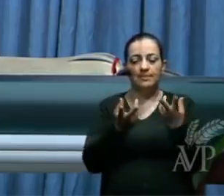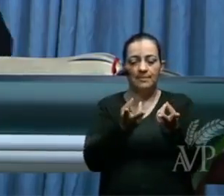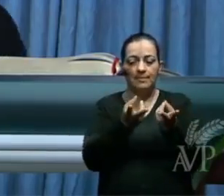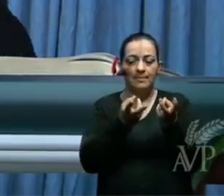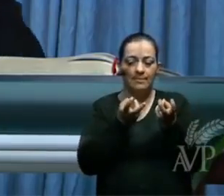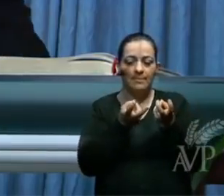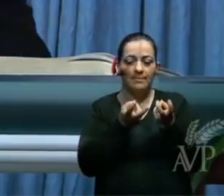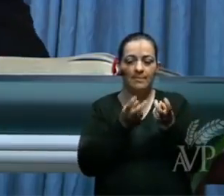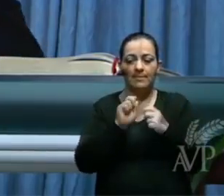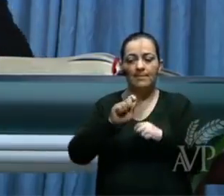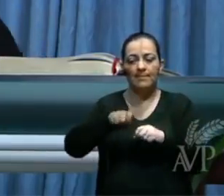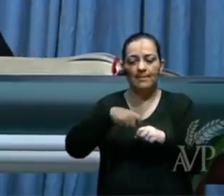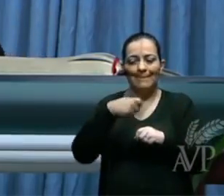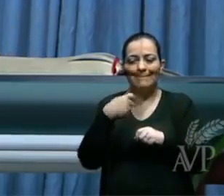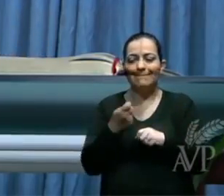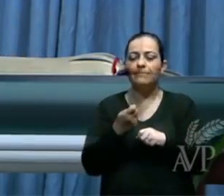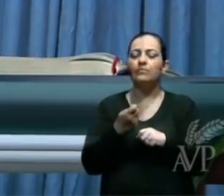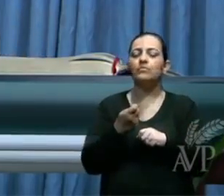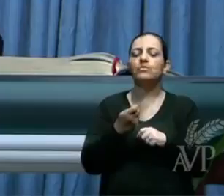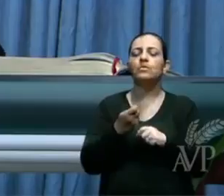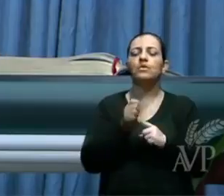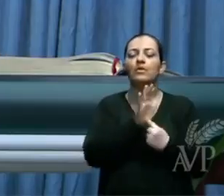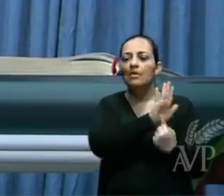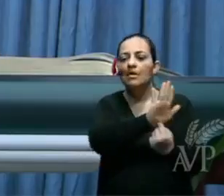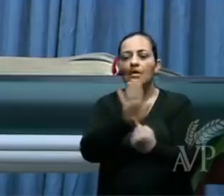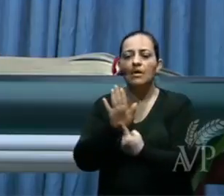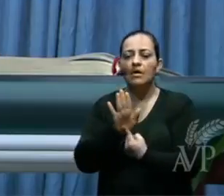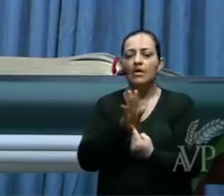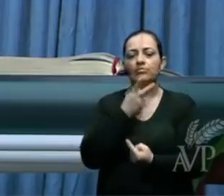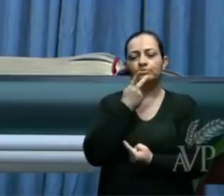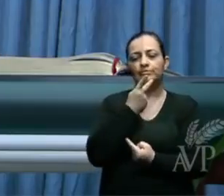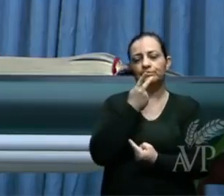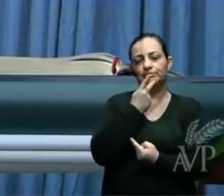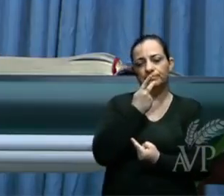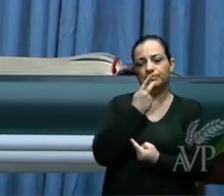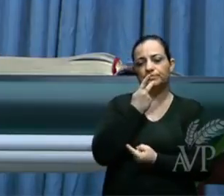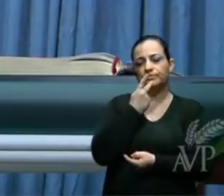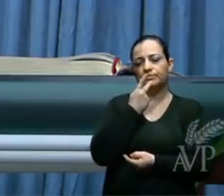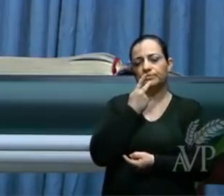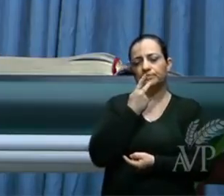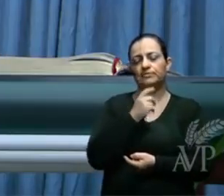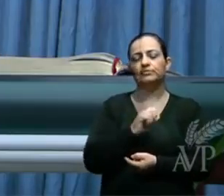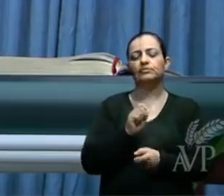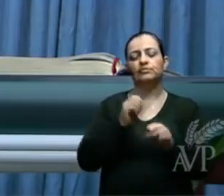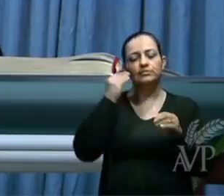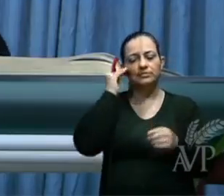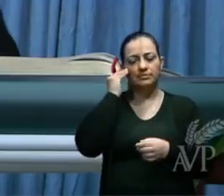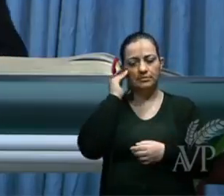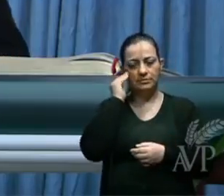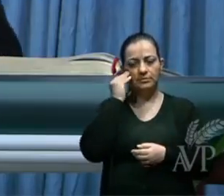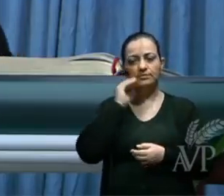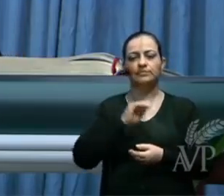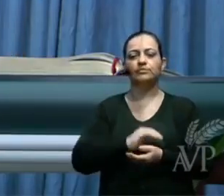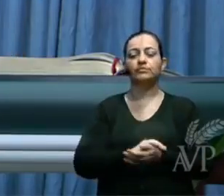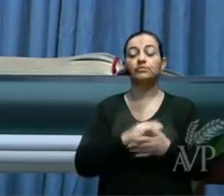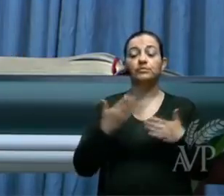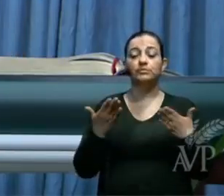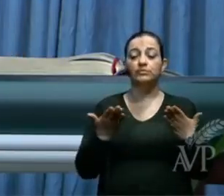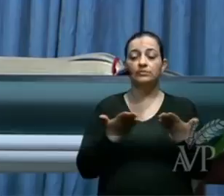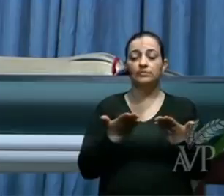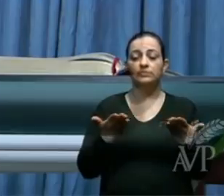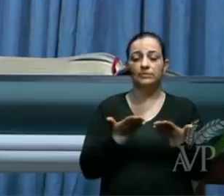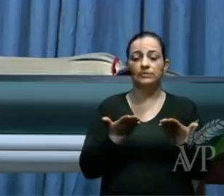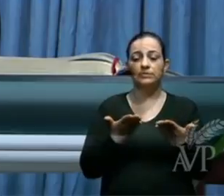sinal é para chamar a atenção sinal ele fala é tarde agora